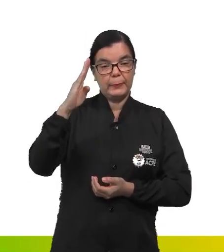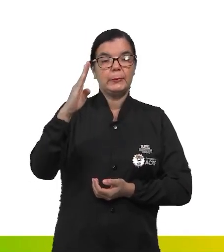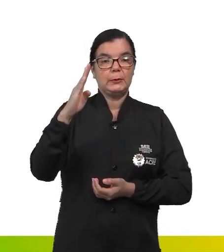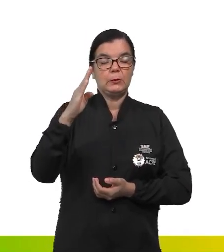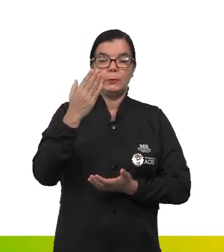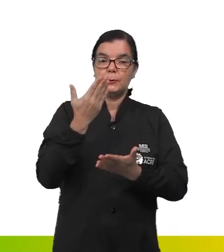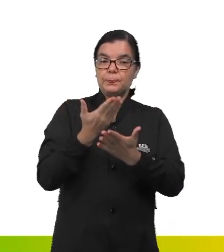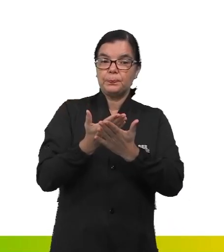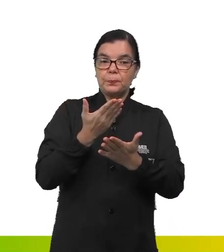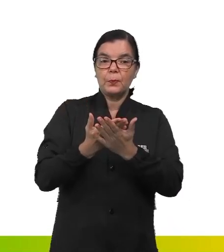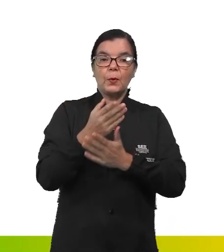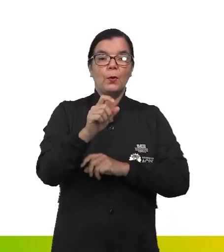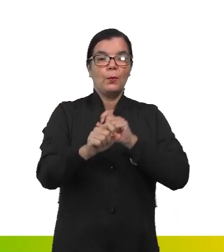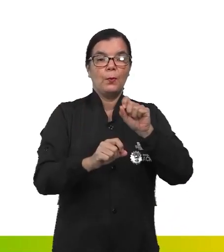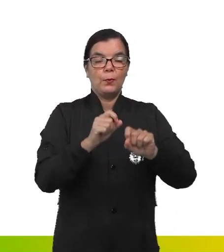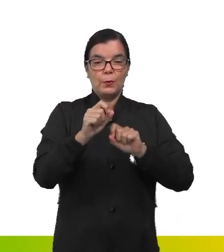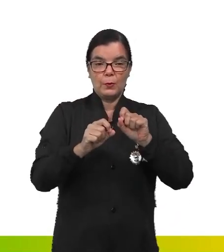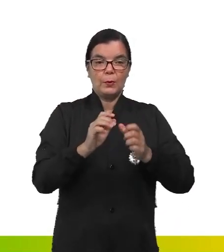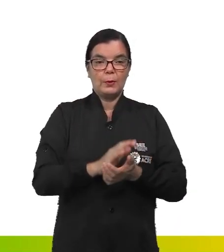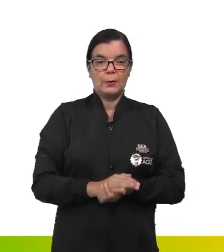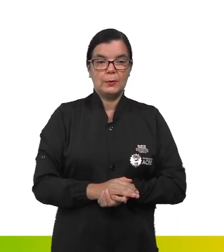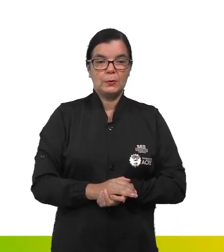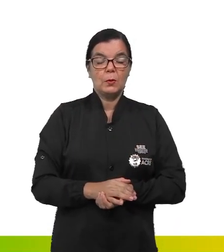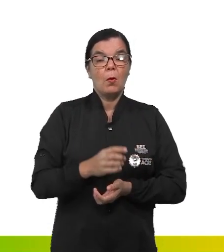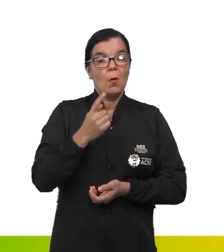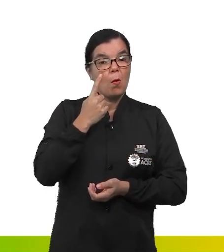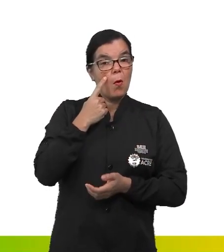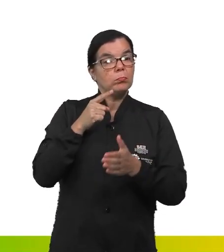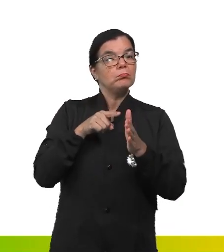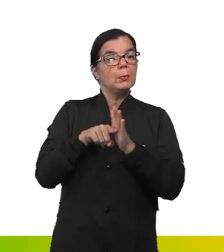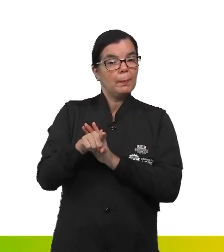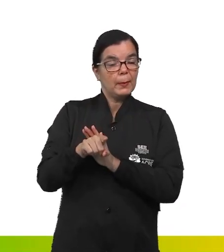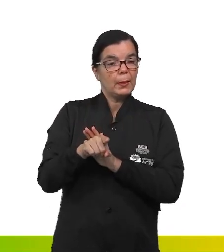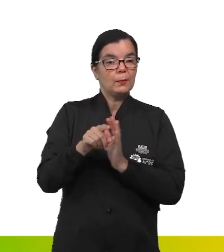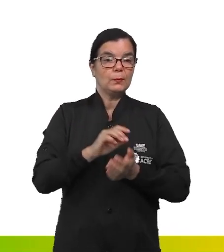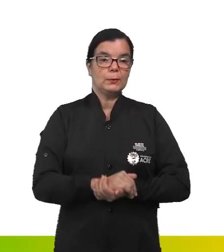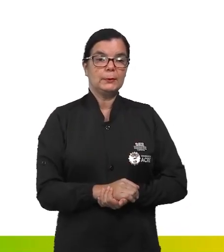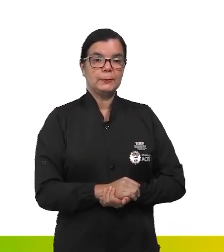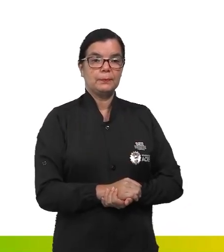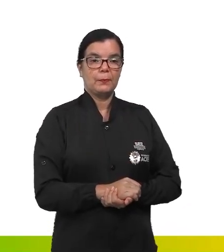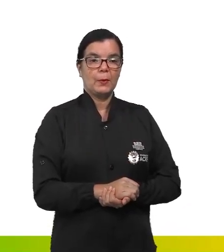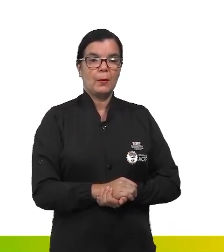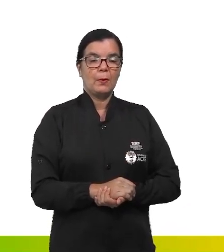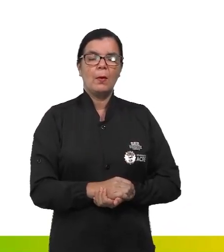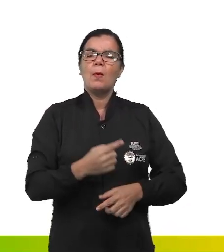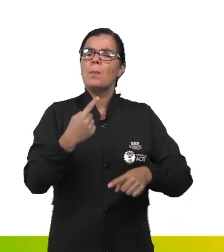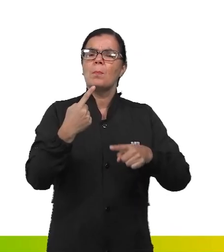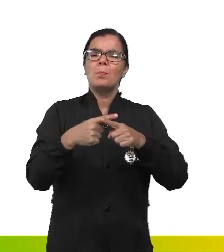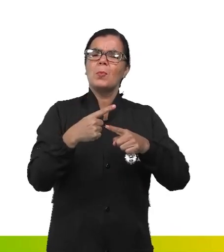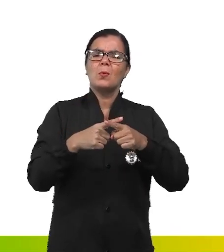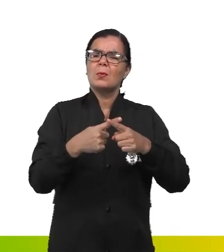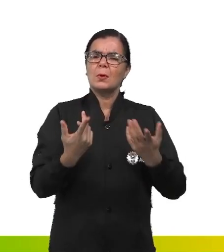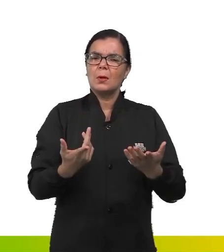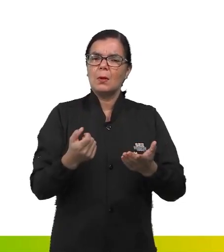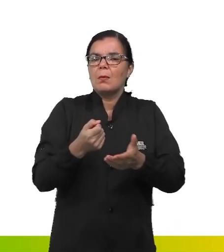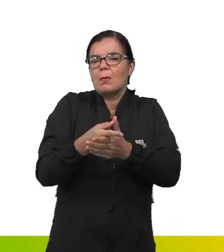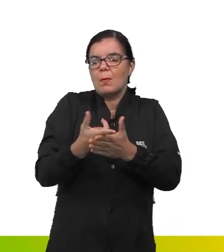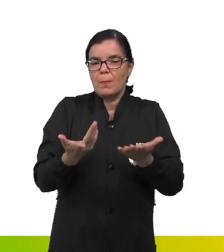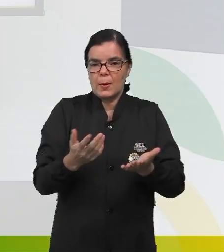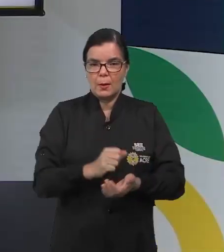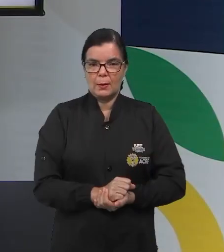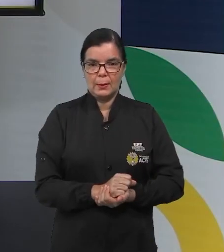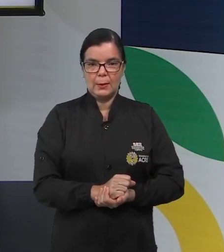da nossa aula, que é, olha só que interessante, uma pergunta. Pergunte-se, por que comprar? Por que